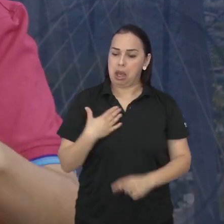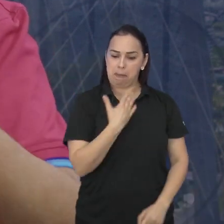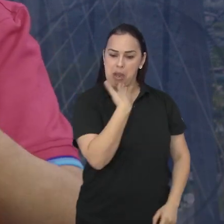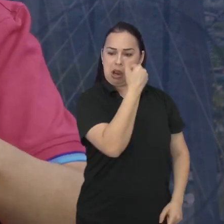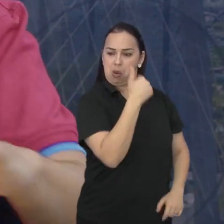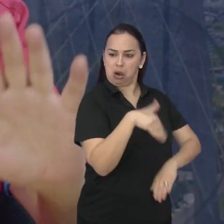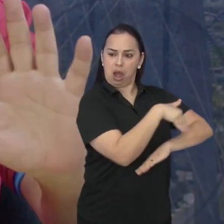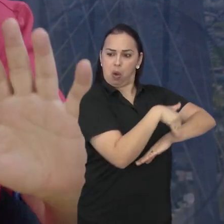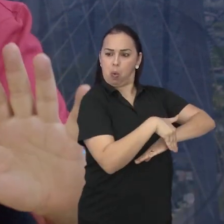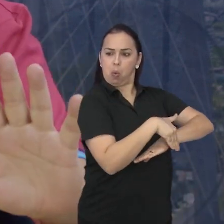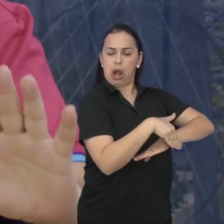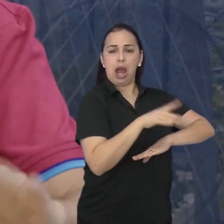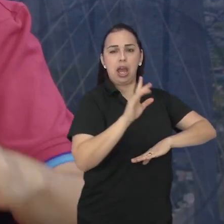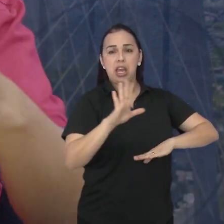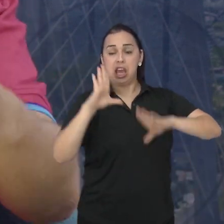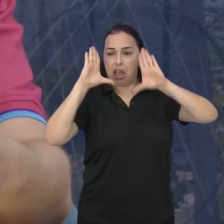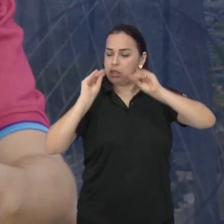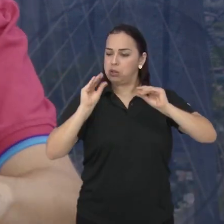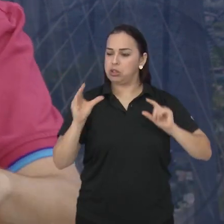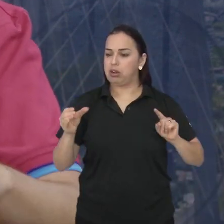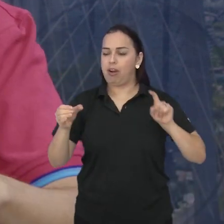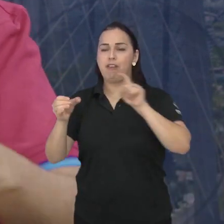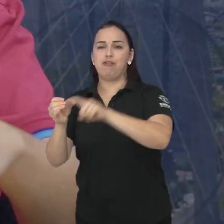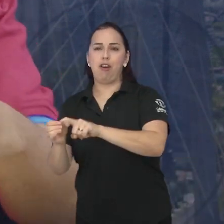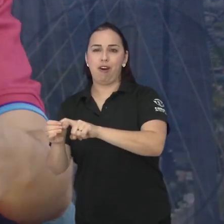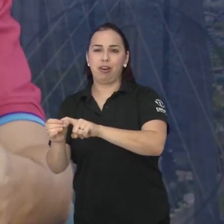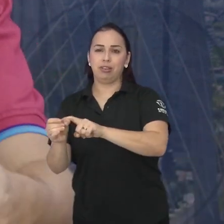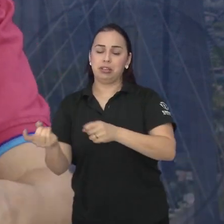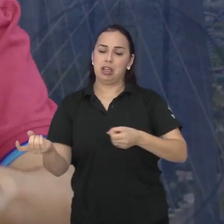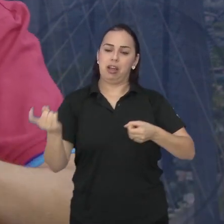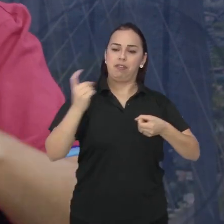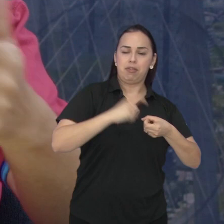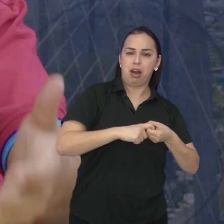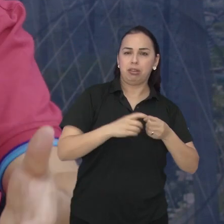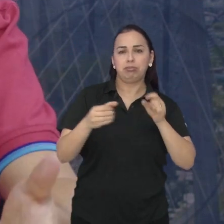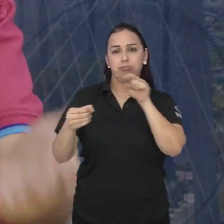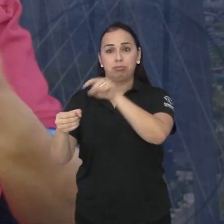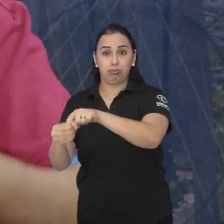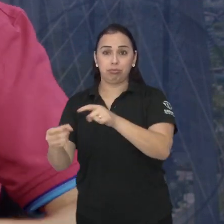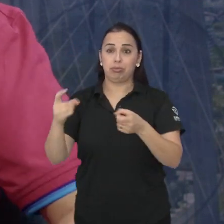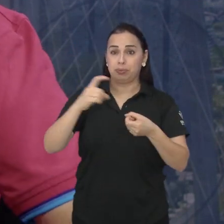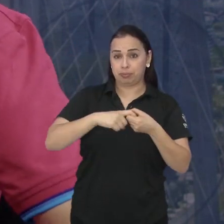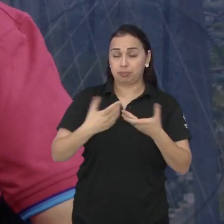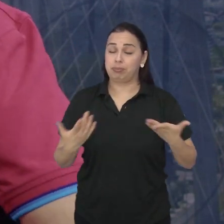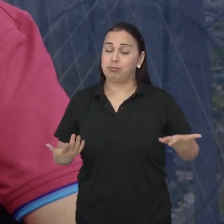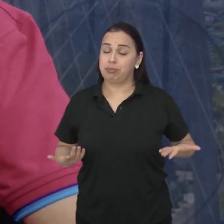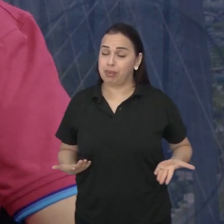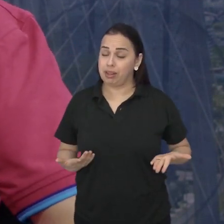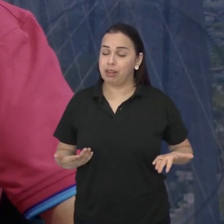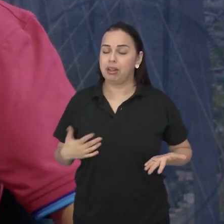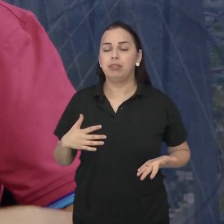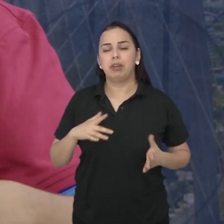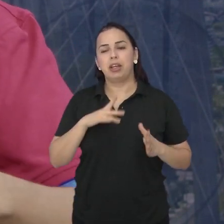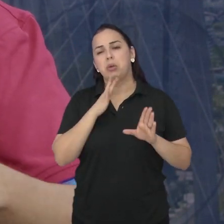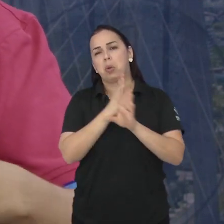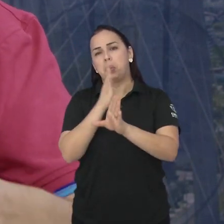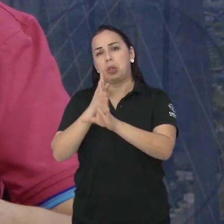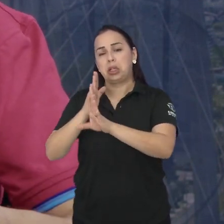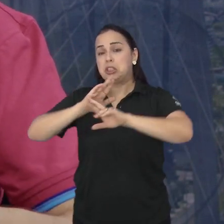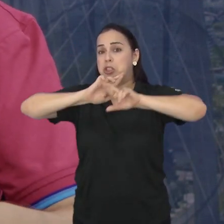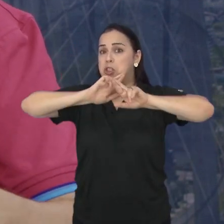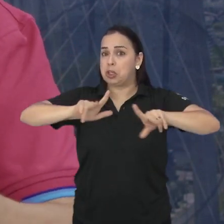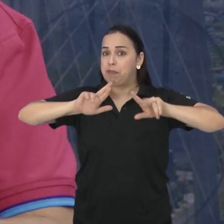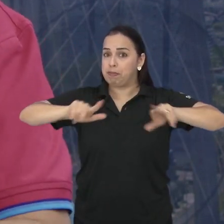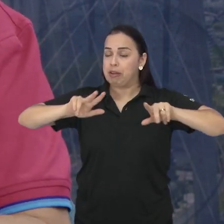e eu prefiro ficar fora e eu volto à noite, eu volto daqui a 2 dias, tomo um banho e volto para a rua de novo. Então a gente vai